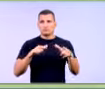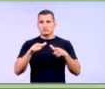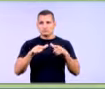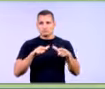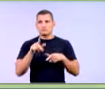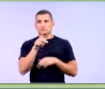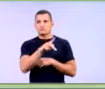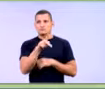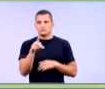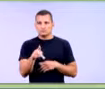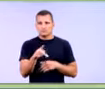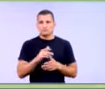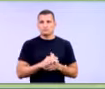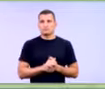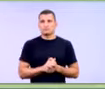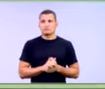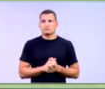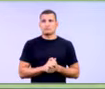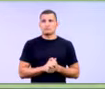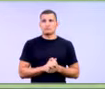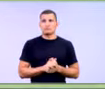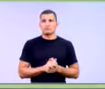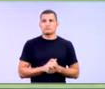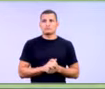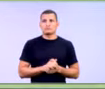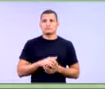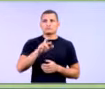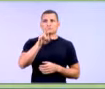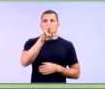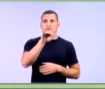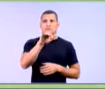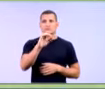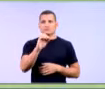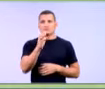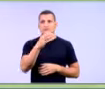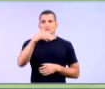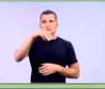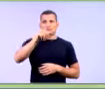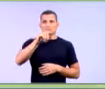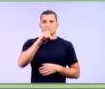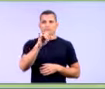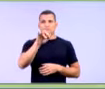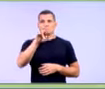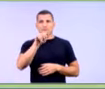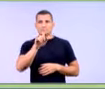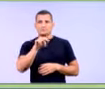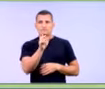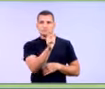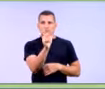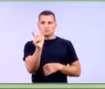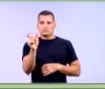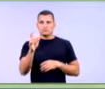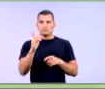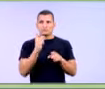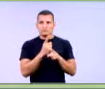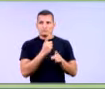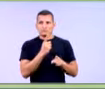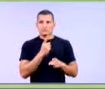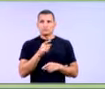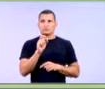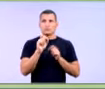trabalho docente e Vale do Rio Madeira são as palavras-chave que identificam a dissertação,